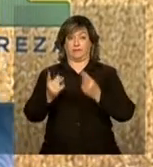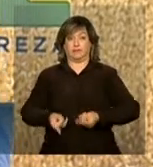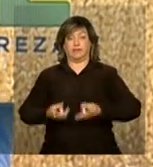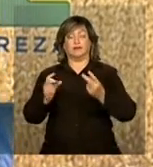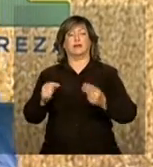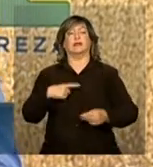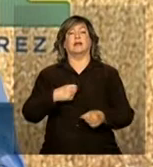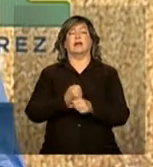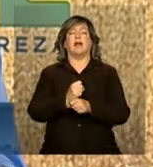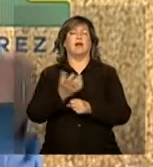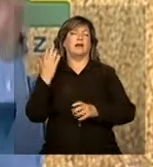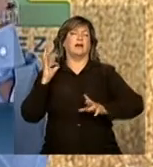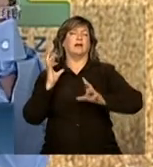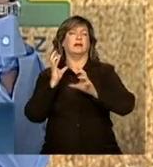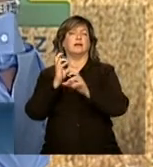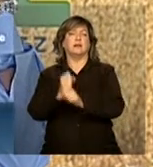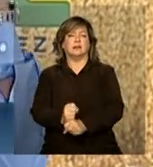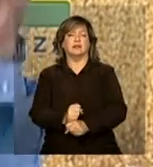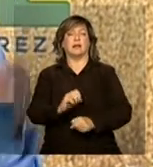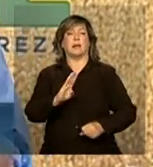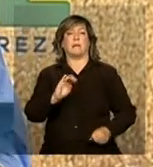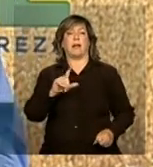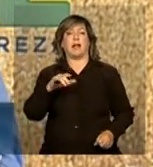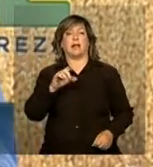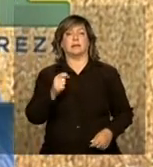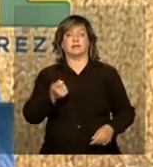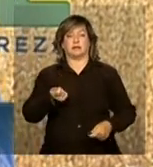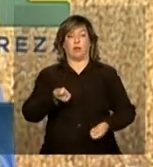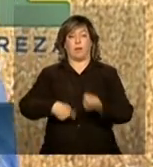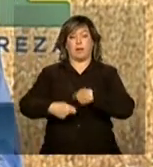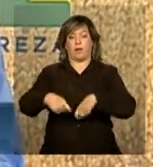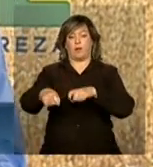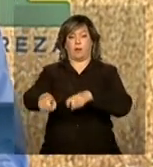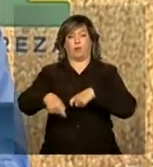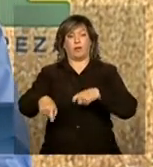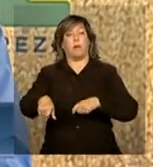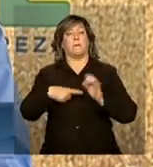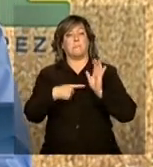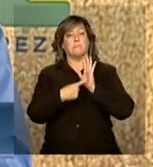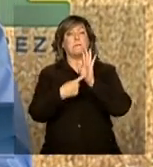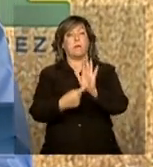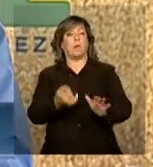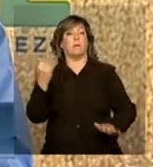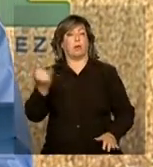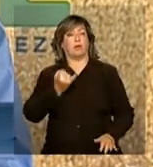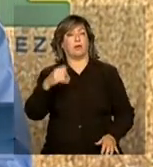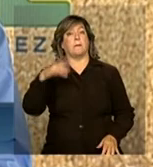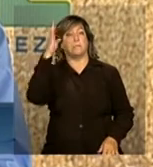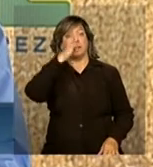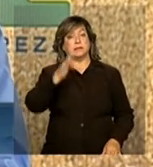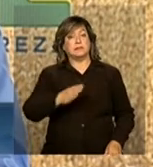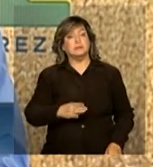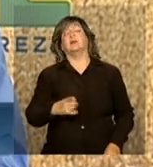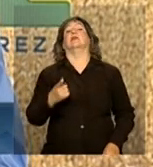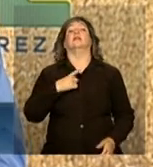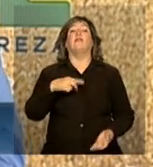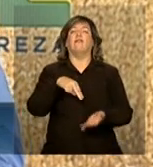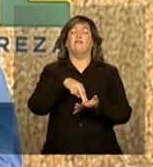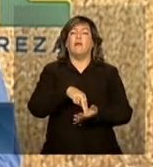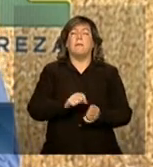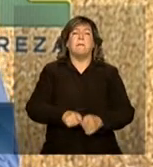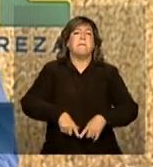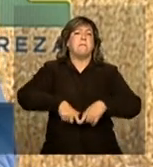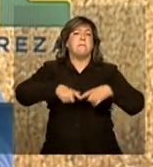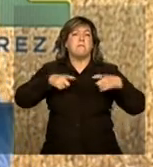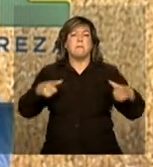anos a balança comercial agropecuária mostra sua importância. O Brasil se consolida como um dos maiores